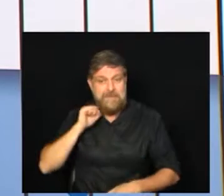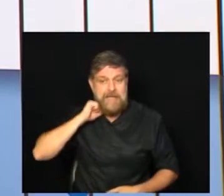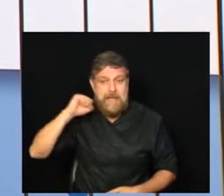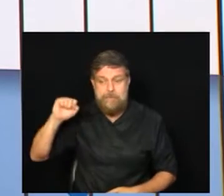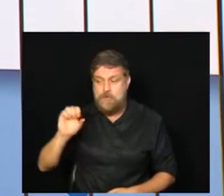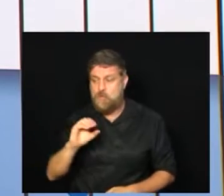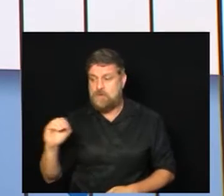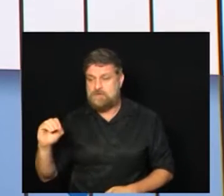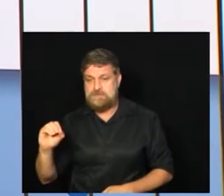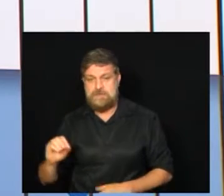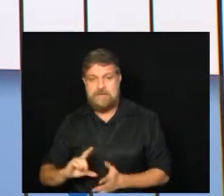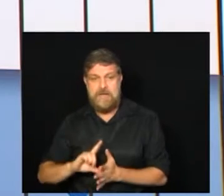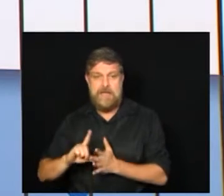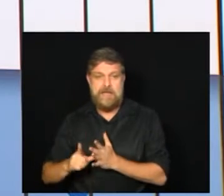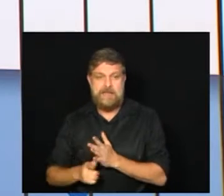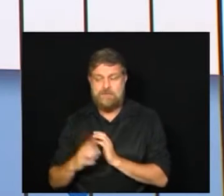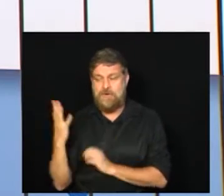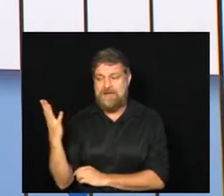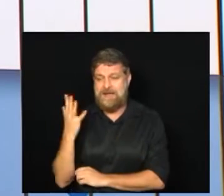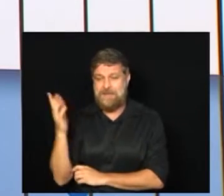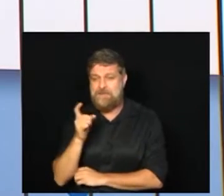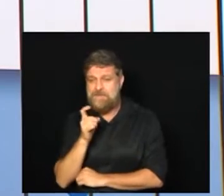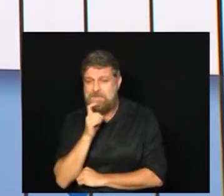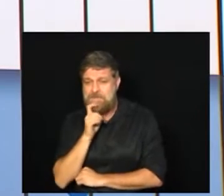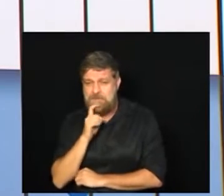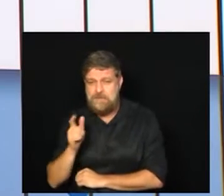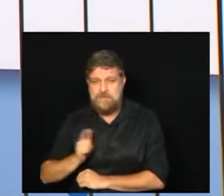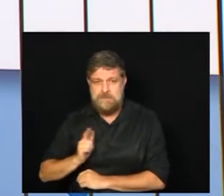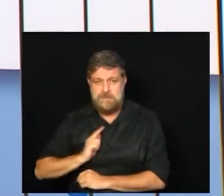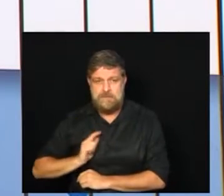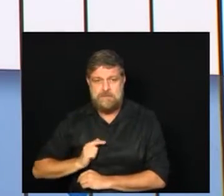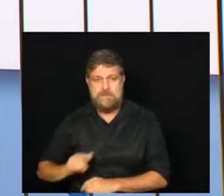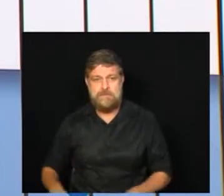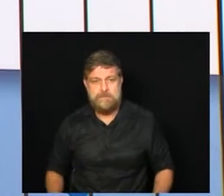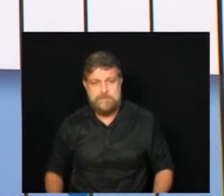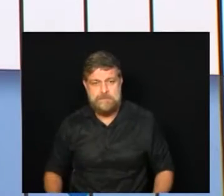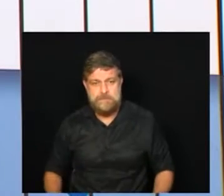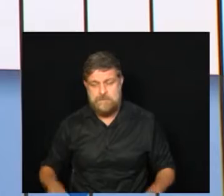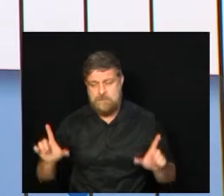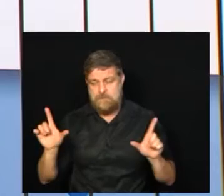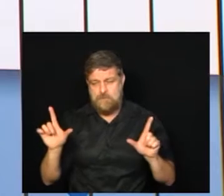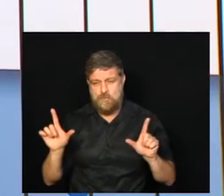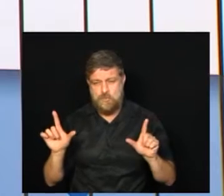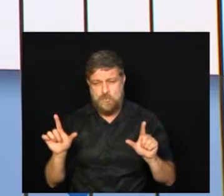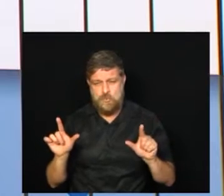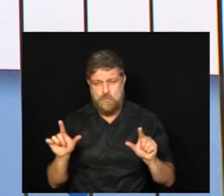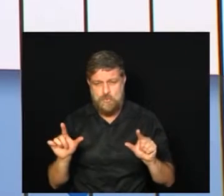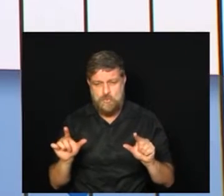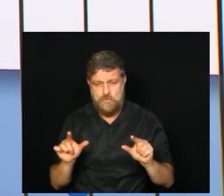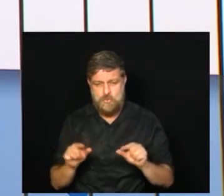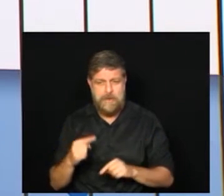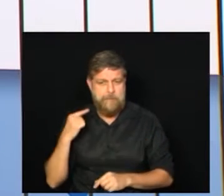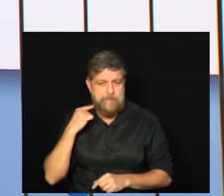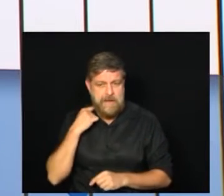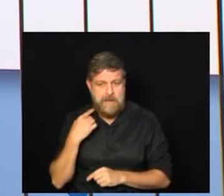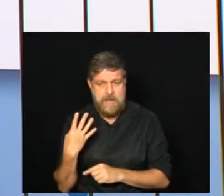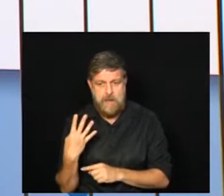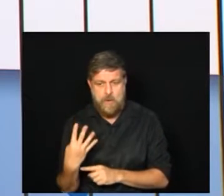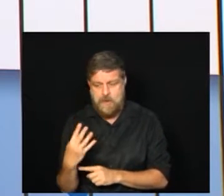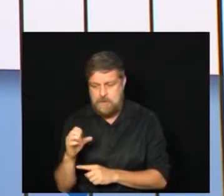aí depois vem o inverno, esse período frio, os casos começam a diminuir. Maio,